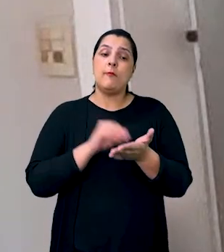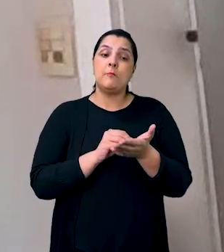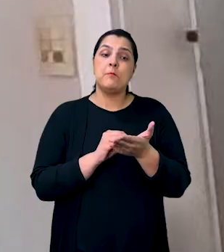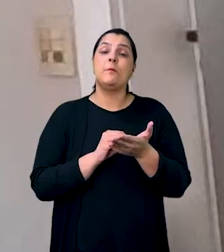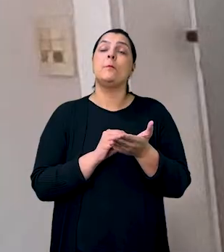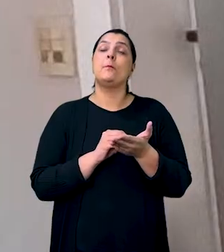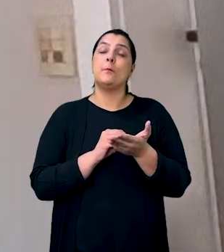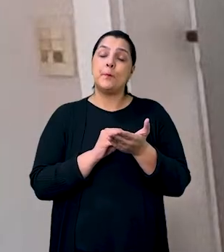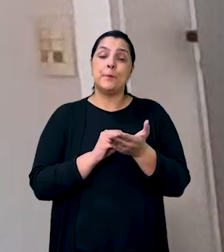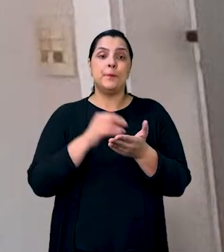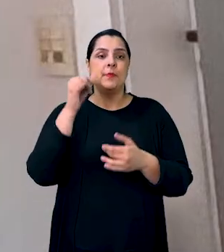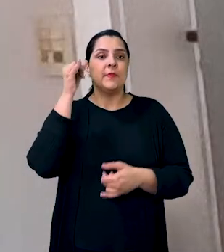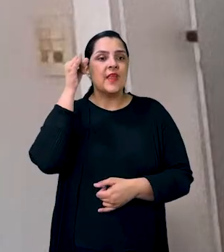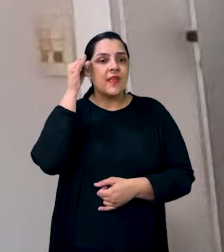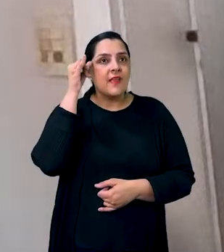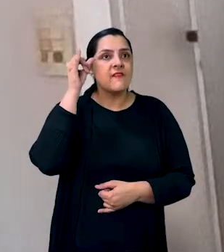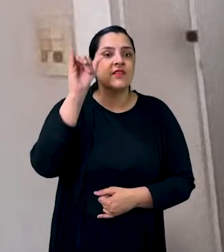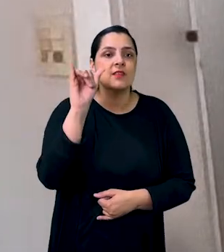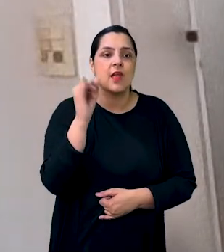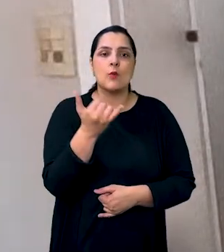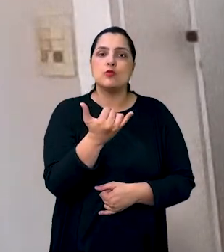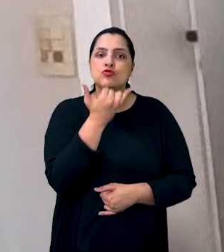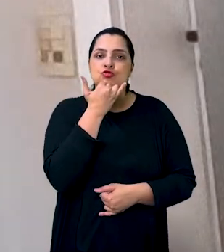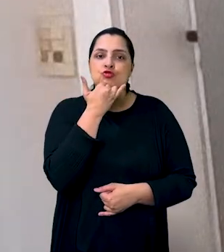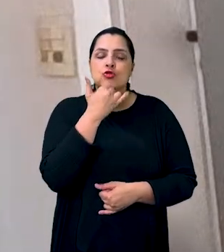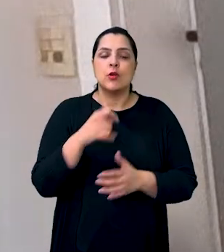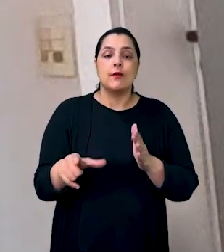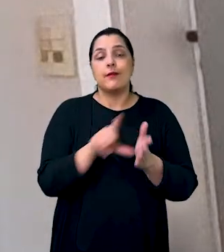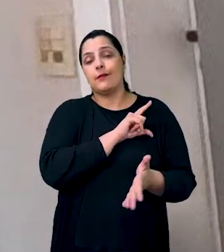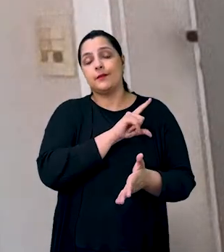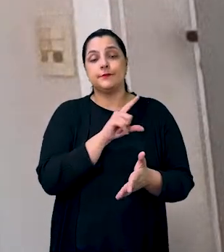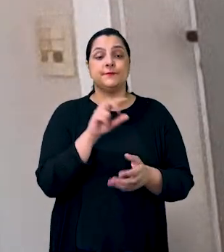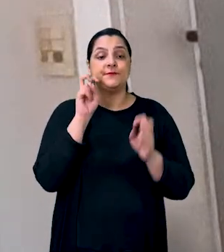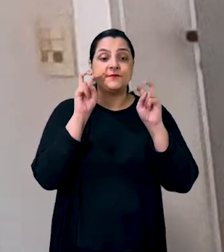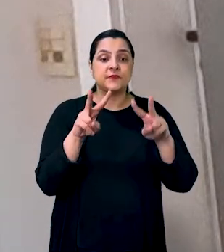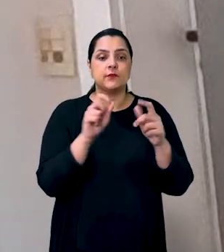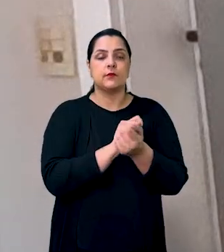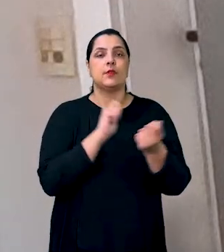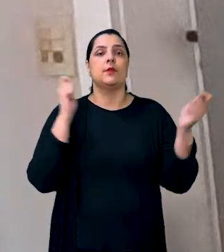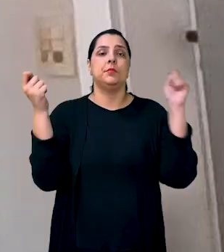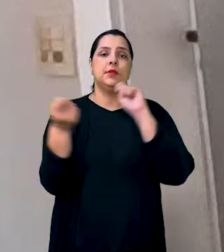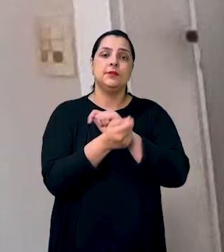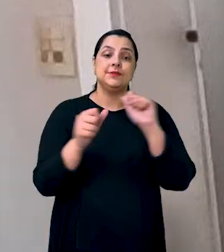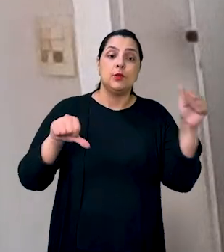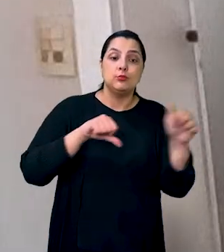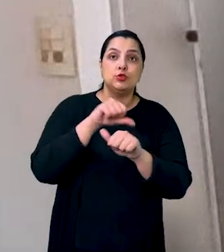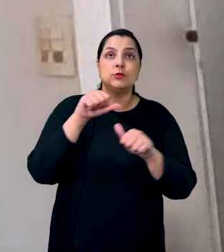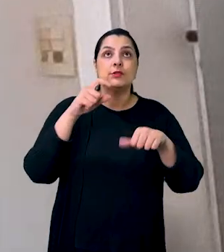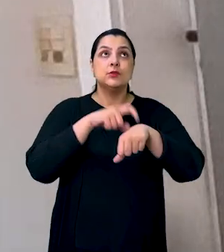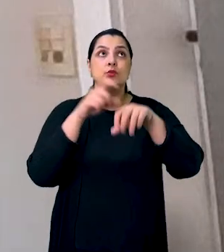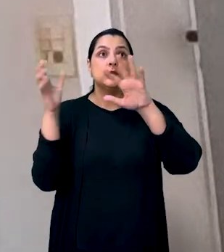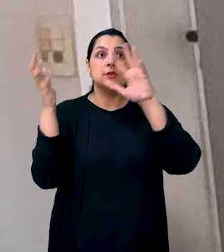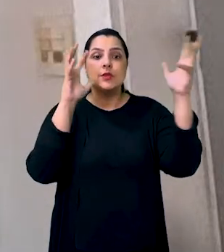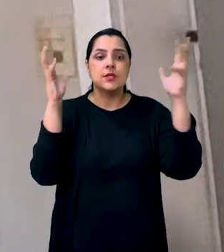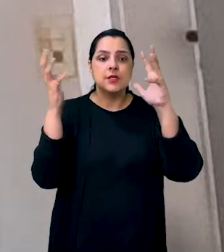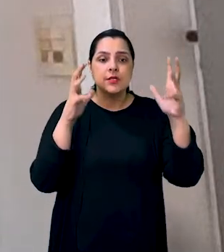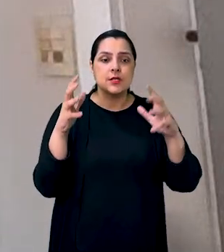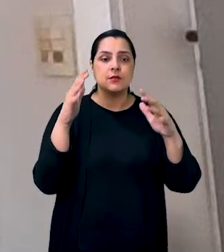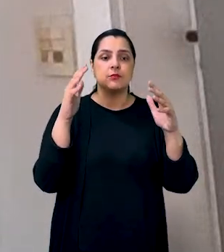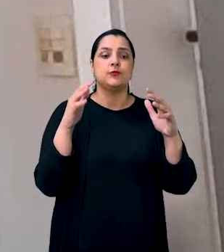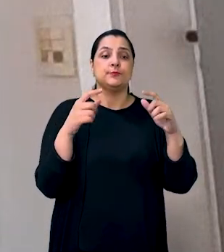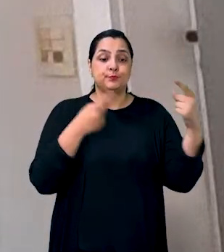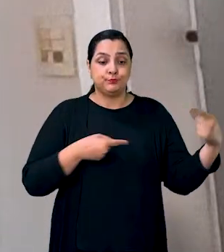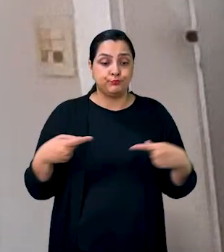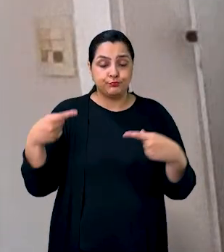de uma abordagem preventiva, que leve em consideração a adaptação às mudanças climáticas, que